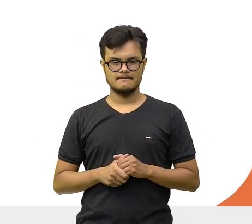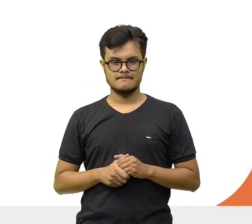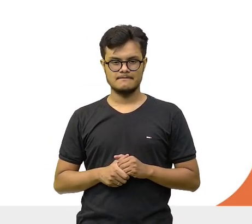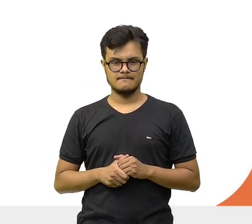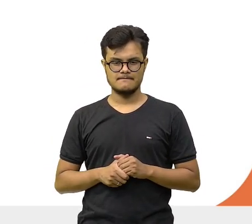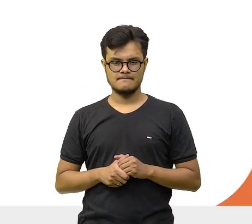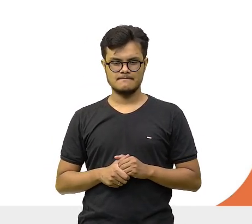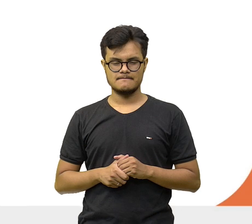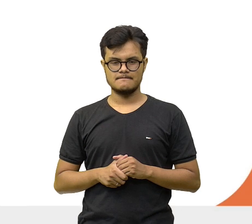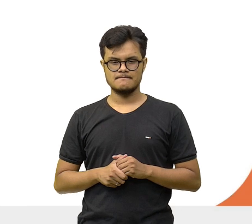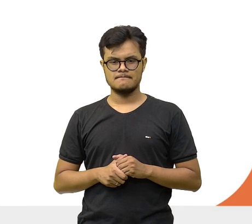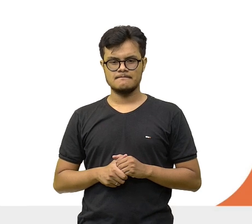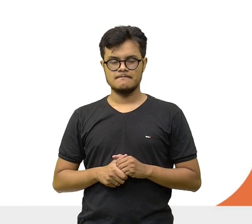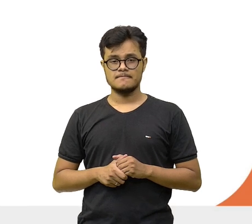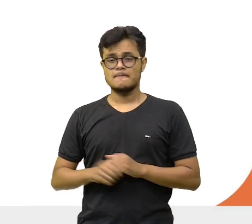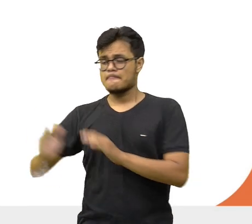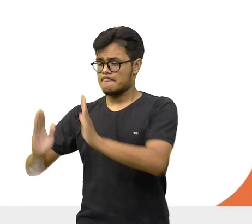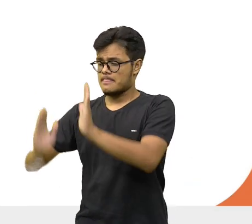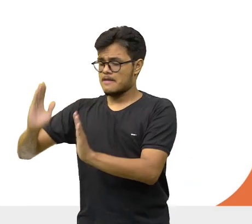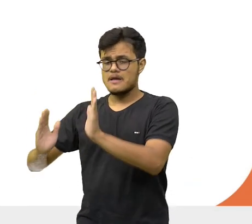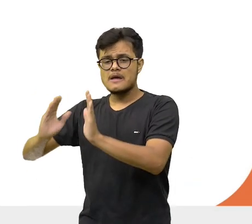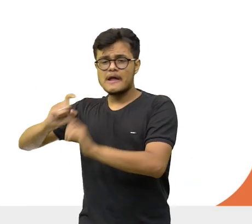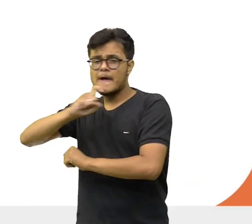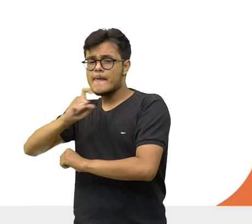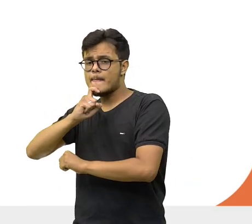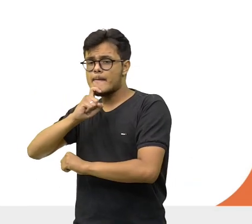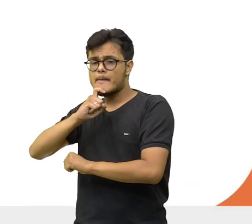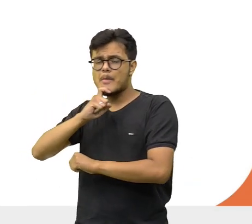aqui, e a fonte fria pode ser